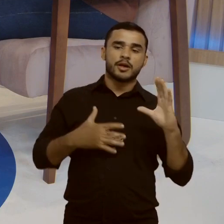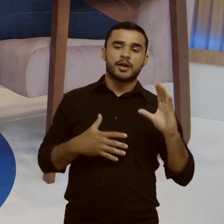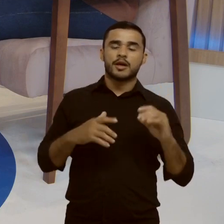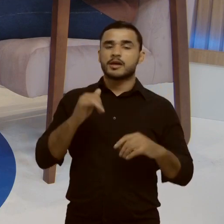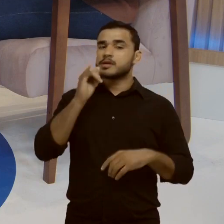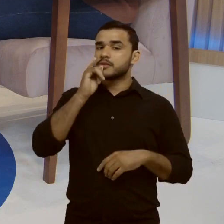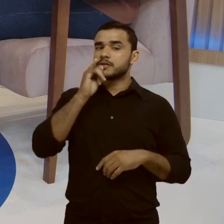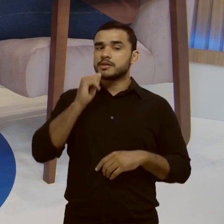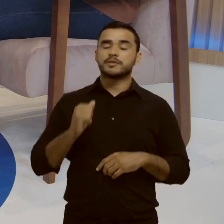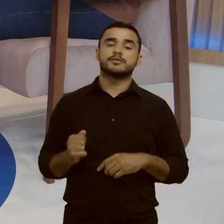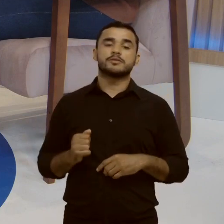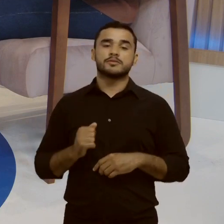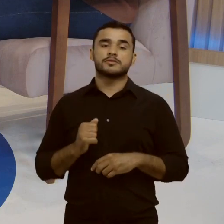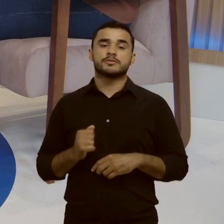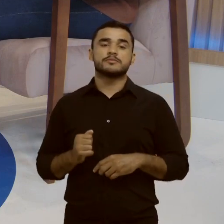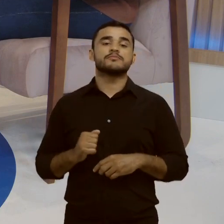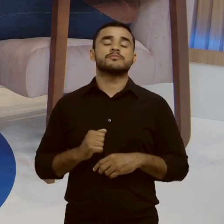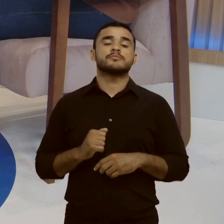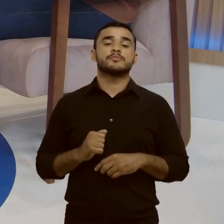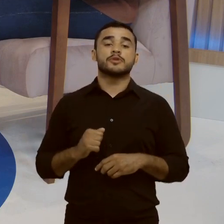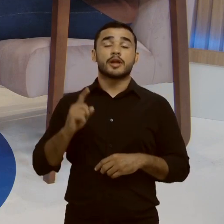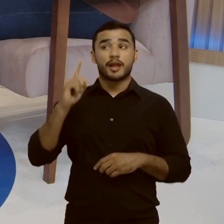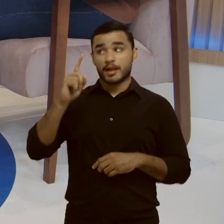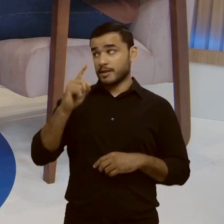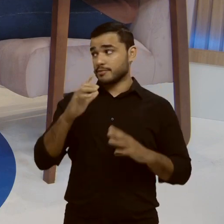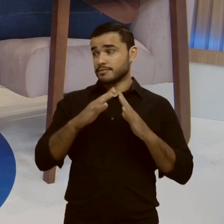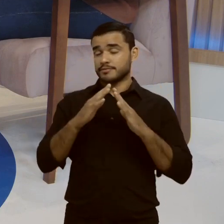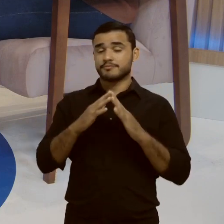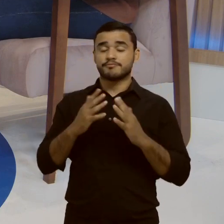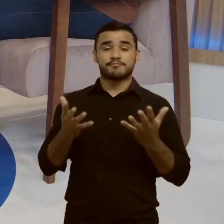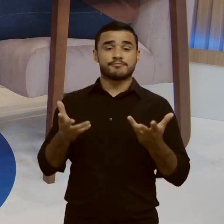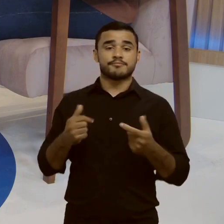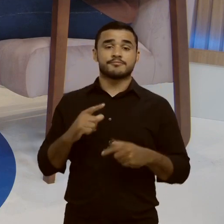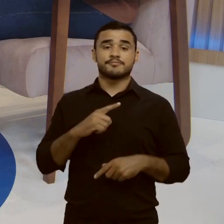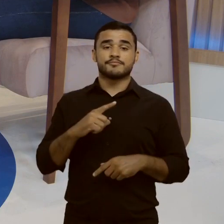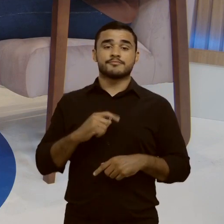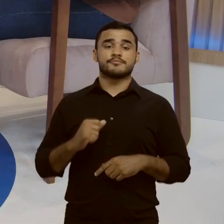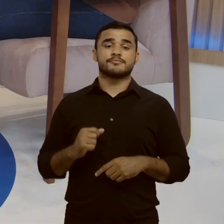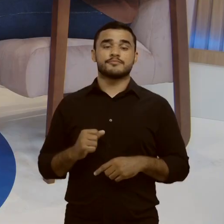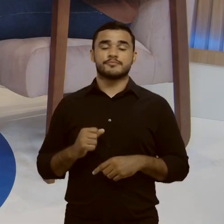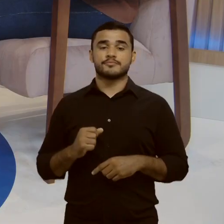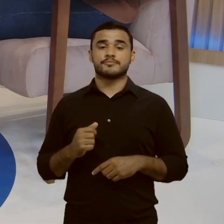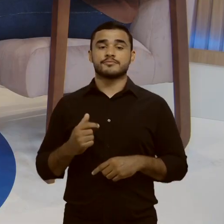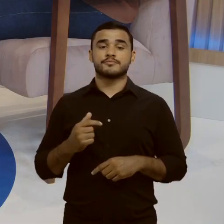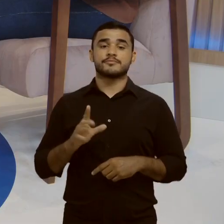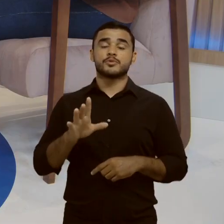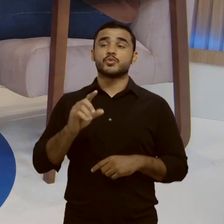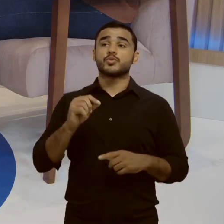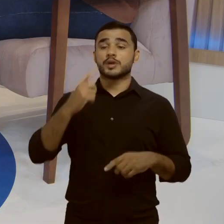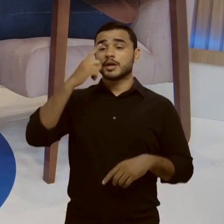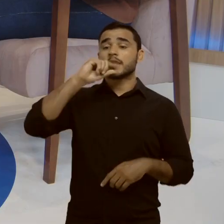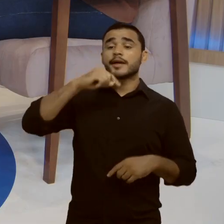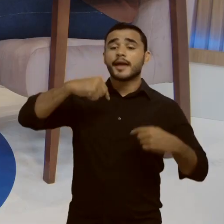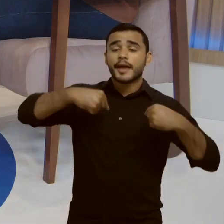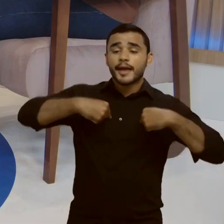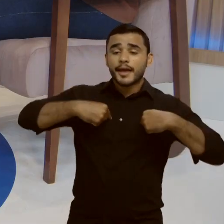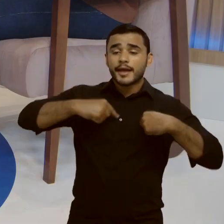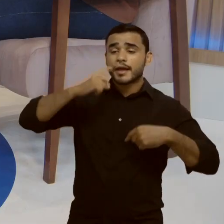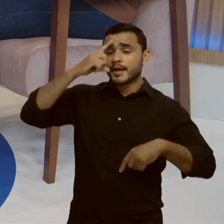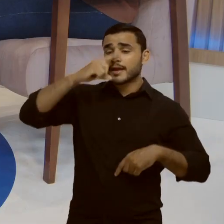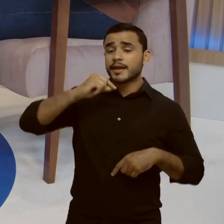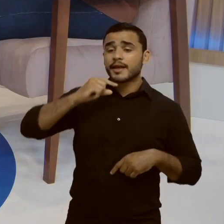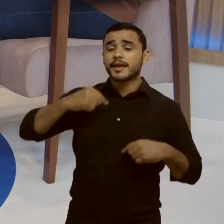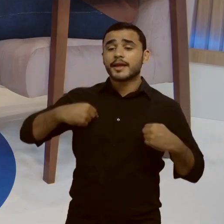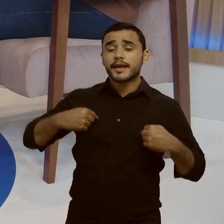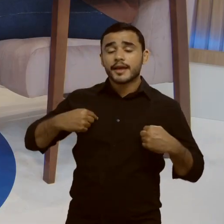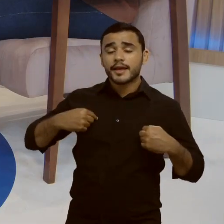lá em casa gostam muito, né? Por sinal. A gente fazer assim, quem sou eu, né? Sim, e aí sim. Você ir tentando de